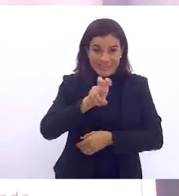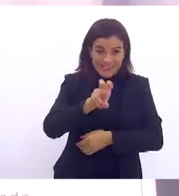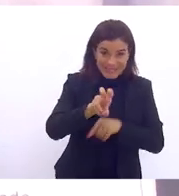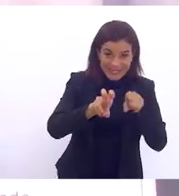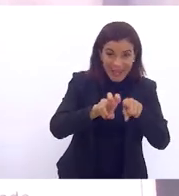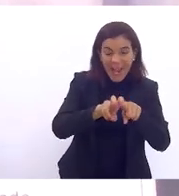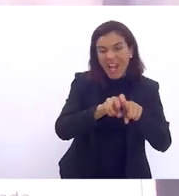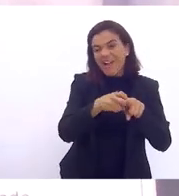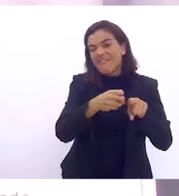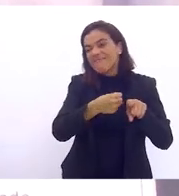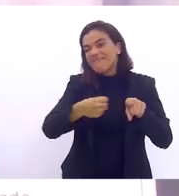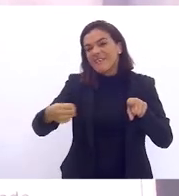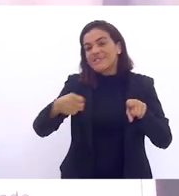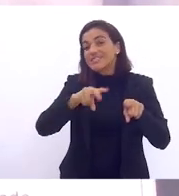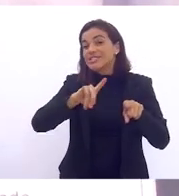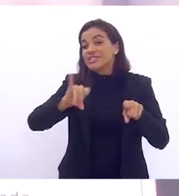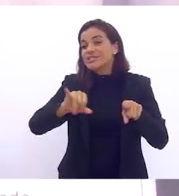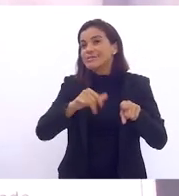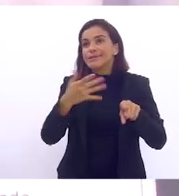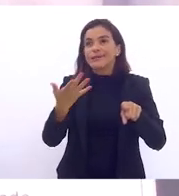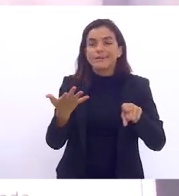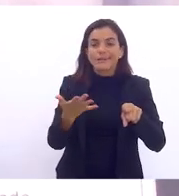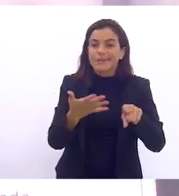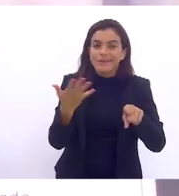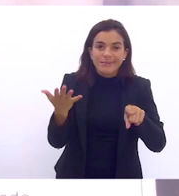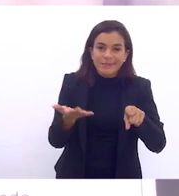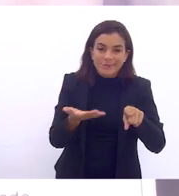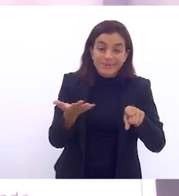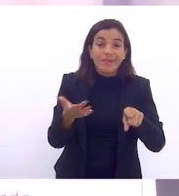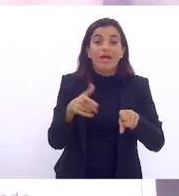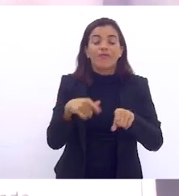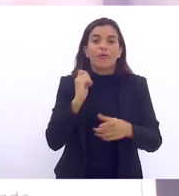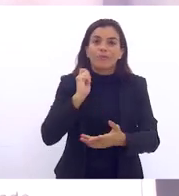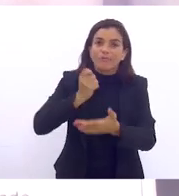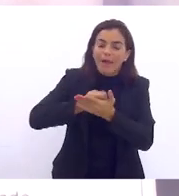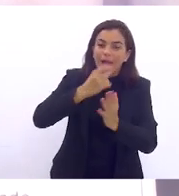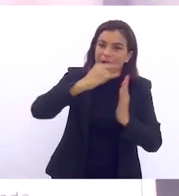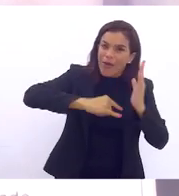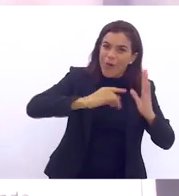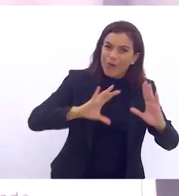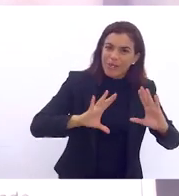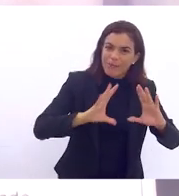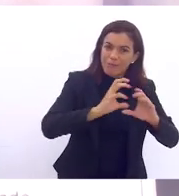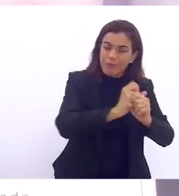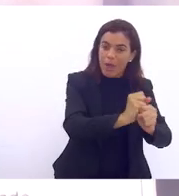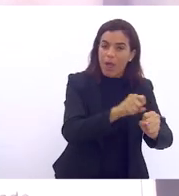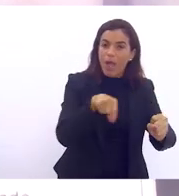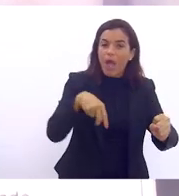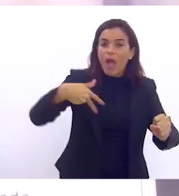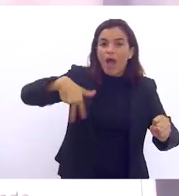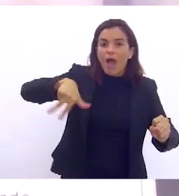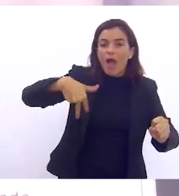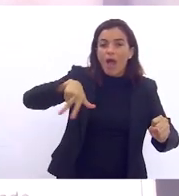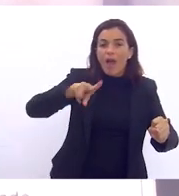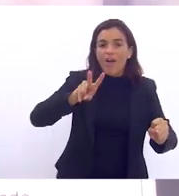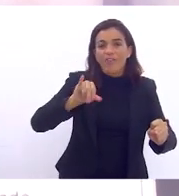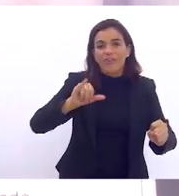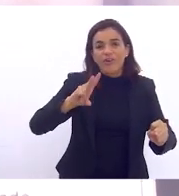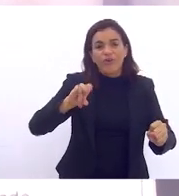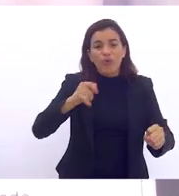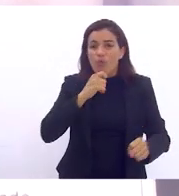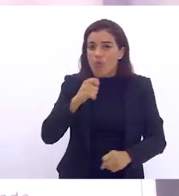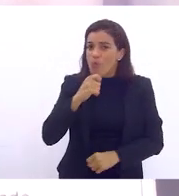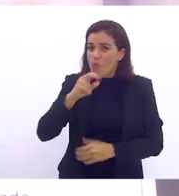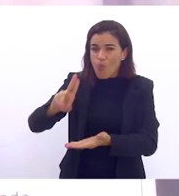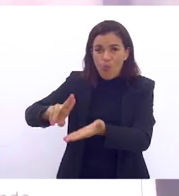ela vence lá pro dia 15 nas todas as vezes que eu vou pagar as minhas contas a conta da Vivo ainda não chegou eu já